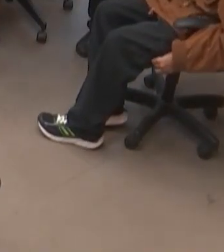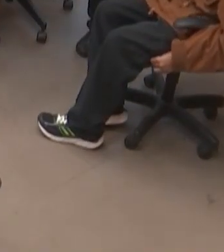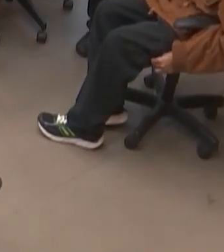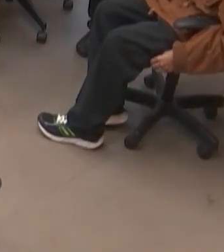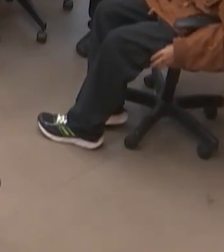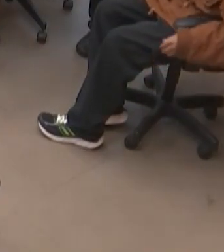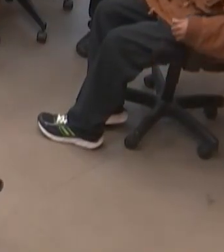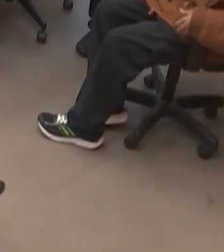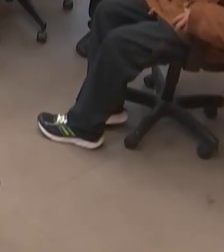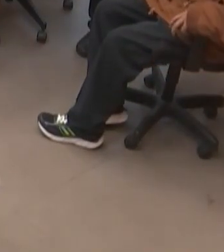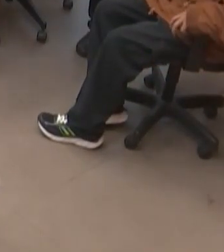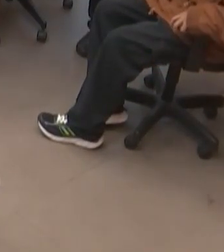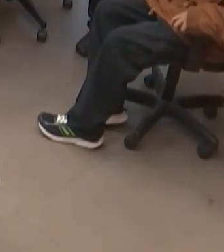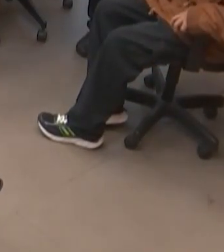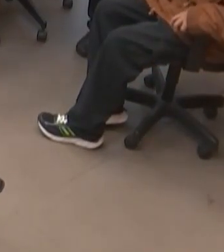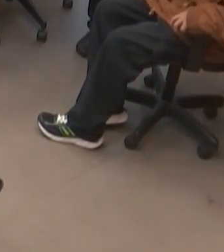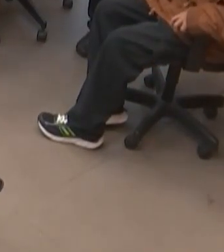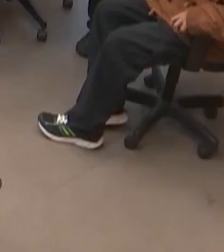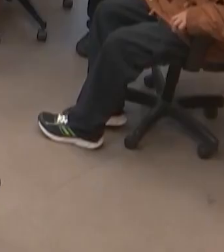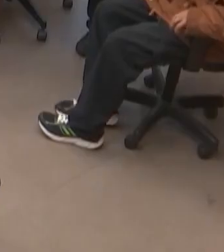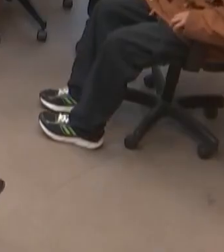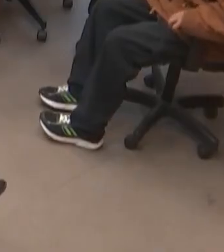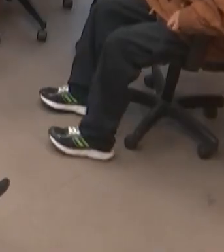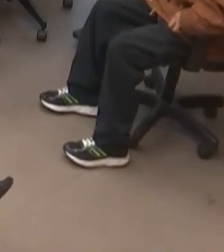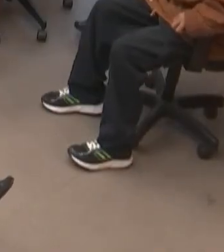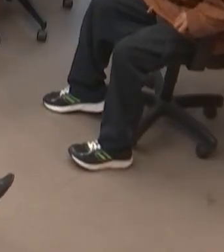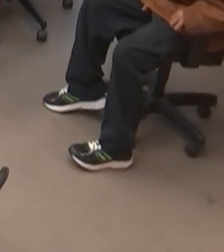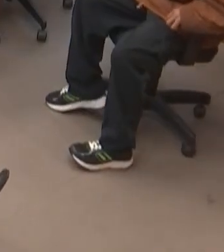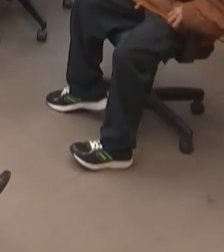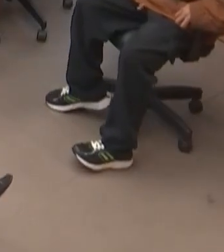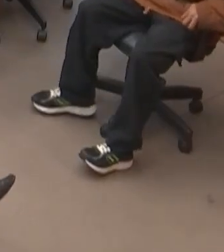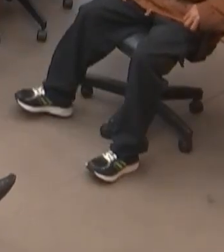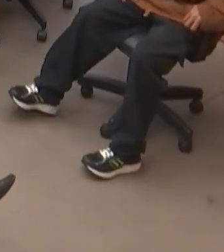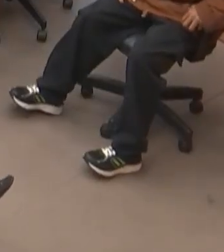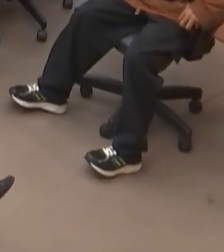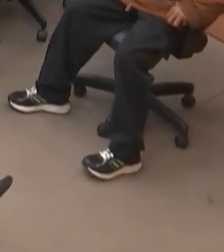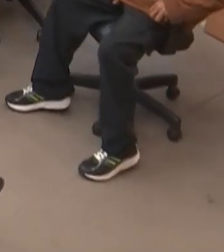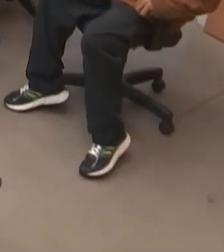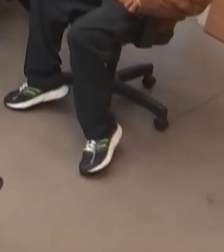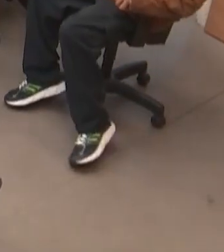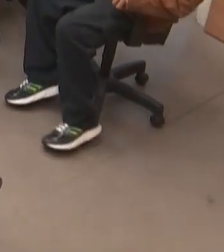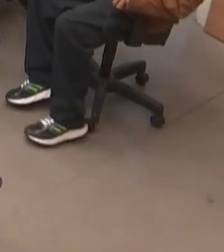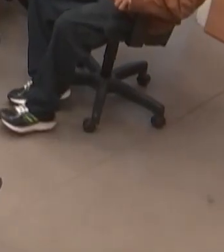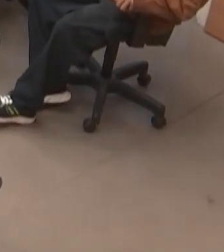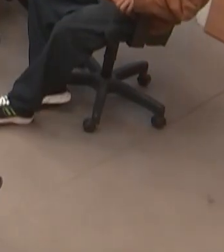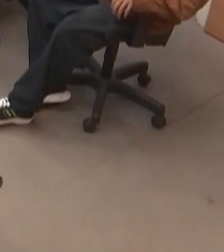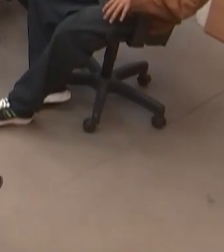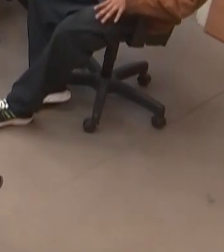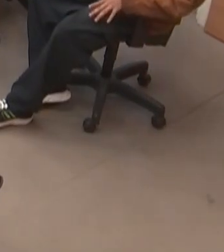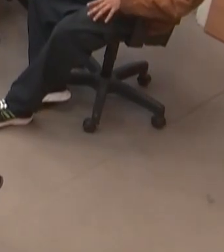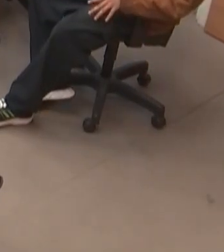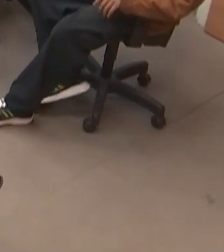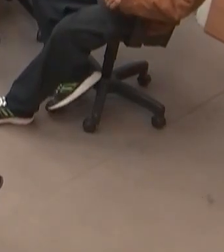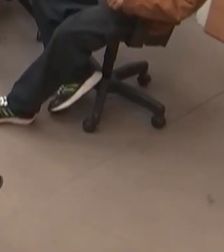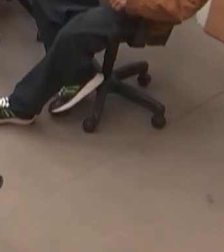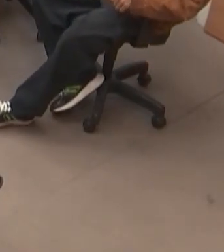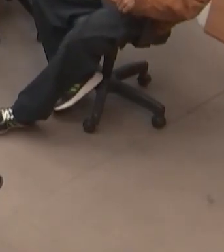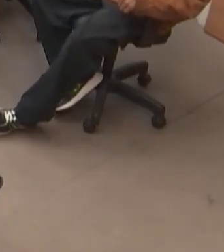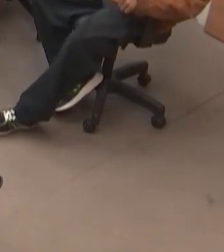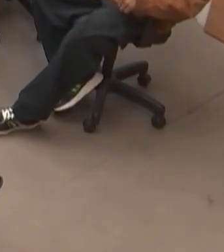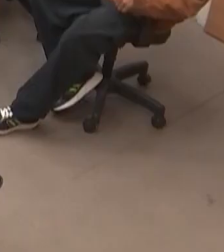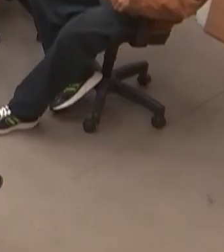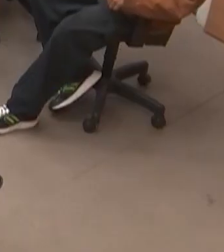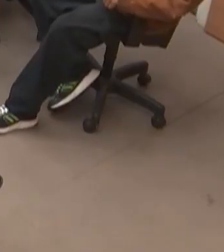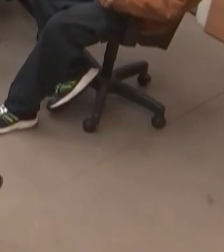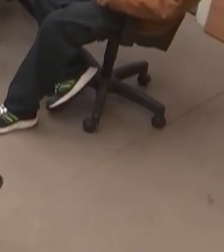um leão, mas não viram. Porcos da barca desciam, meus manos subiam. O corpo na calçada, eles fingindo que